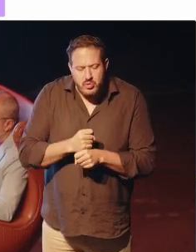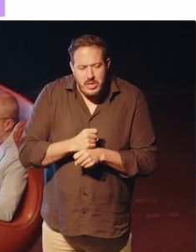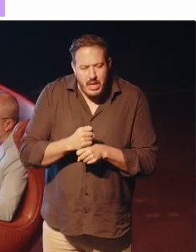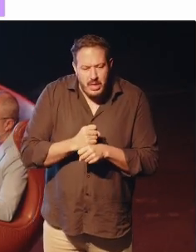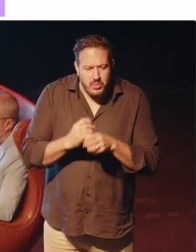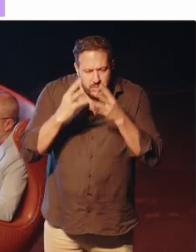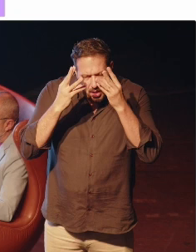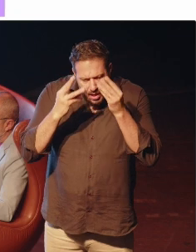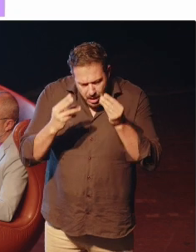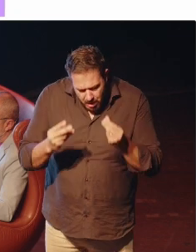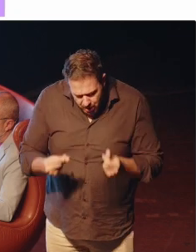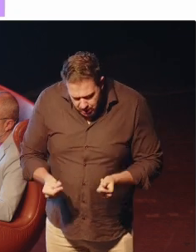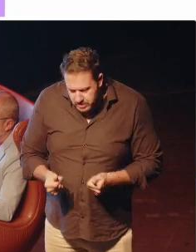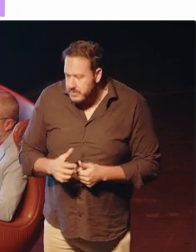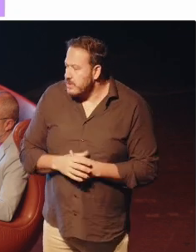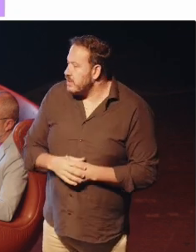tá?